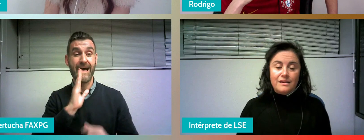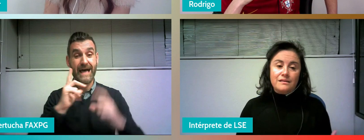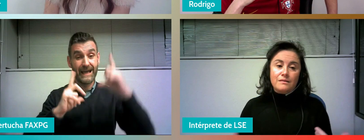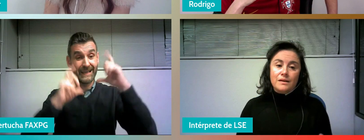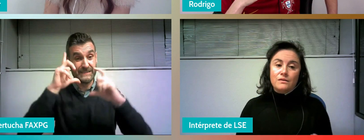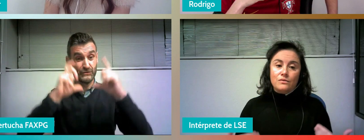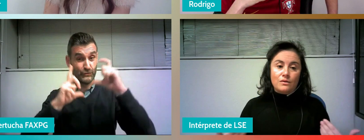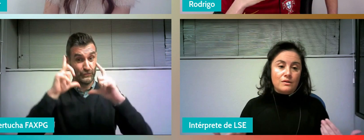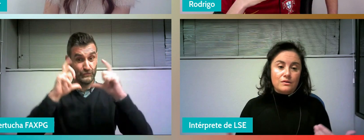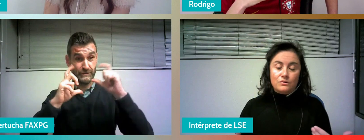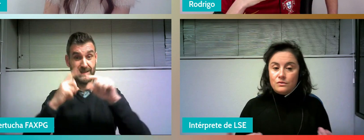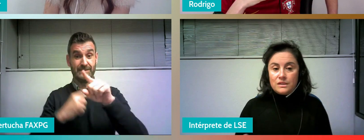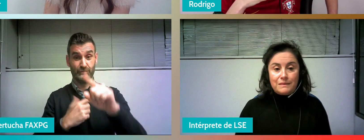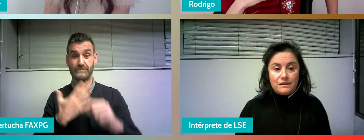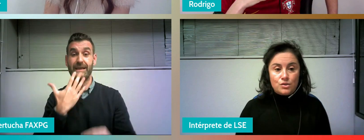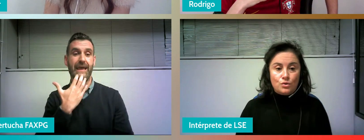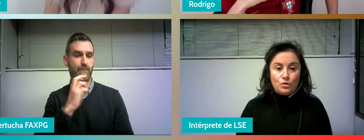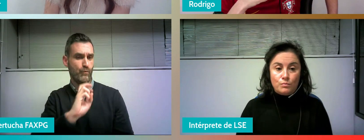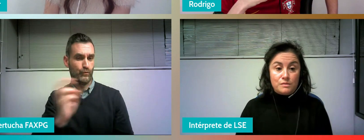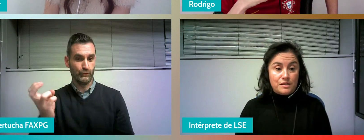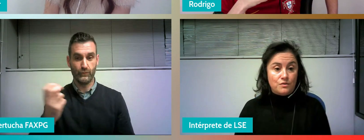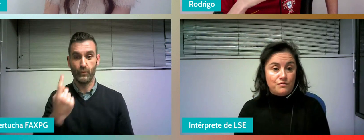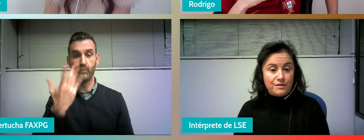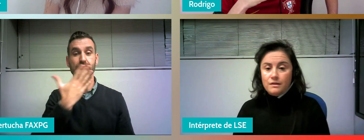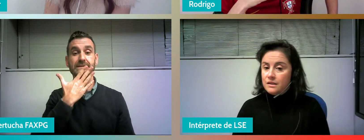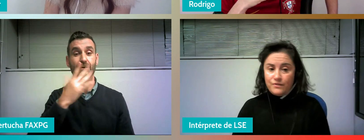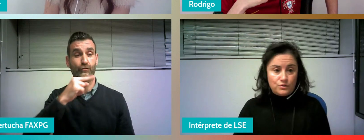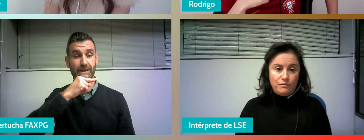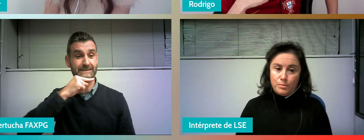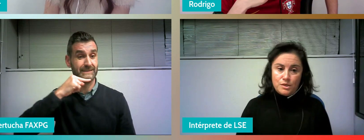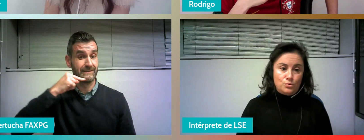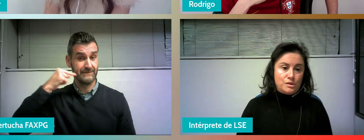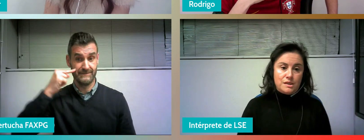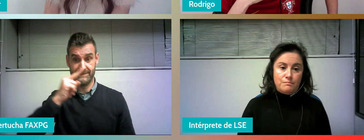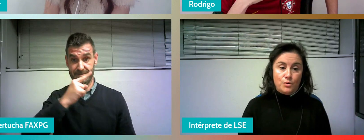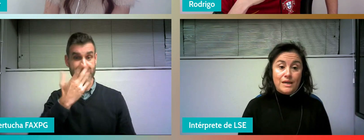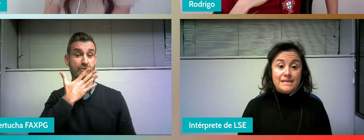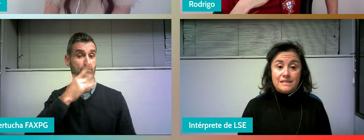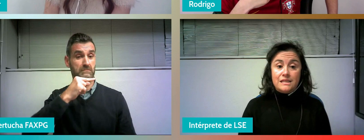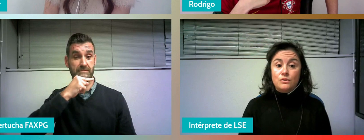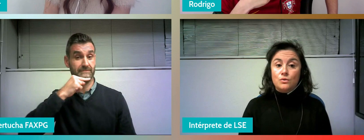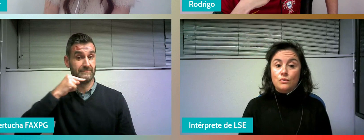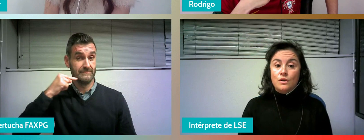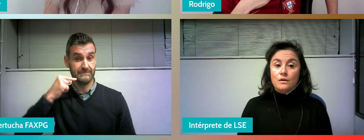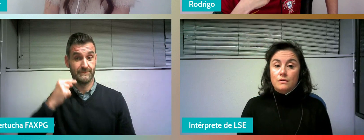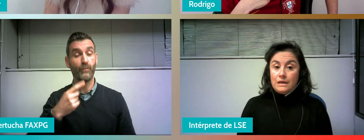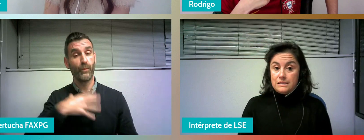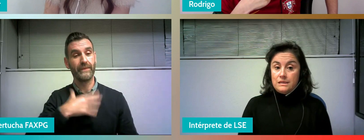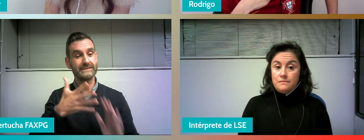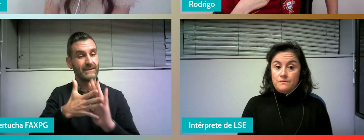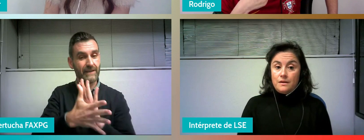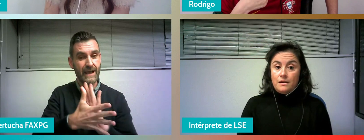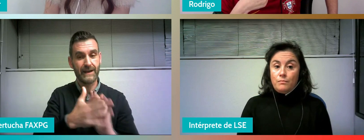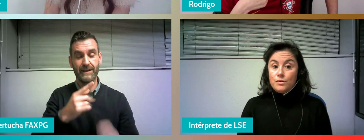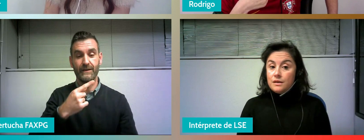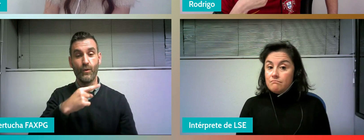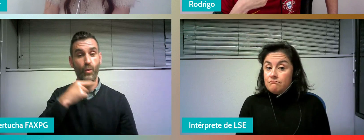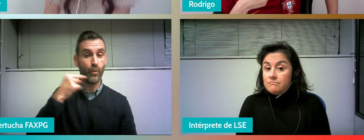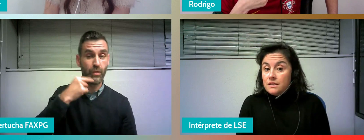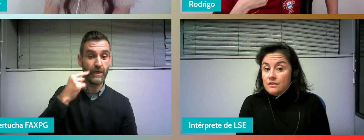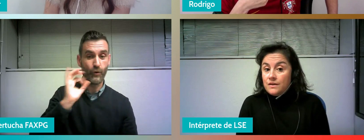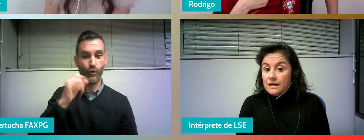realidad intervén todas as partes do corpo, a expresión facial, de feito, vou poner outro exemplo. Este signo, así,